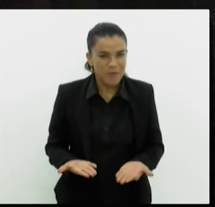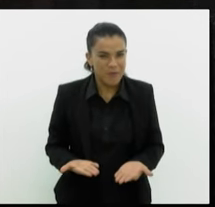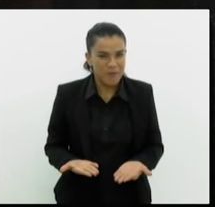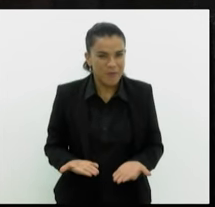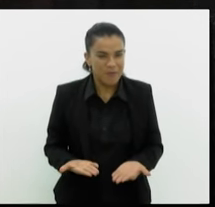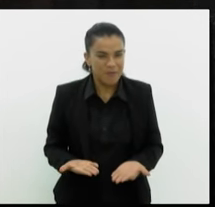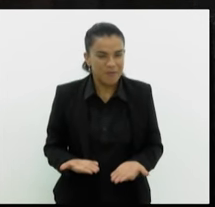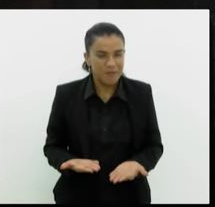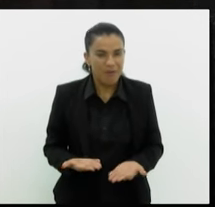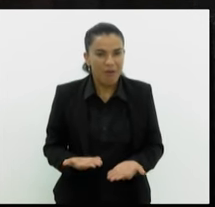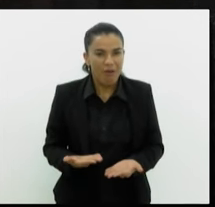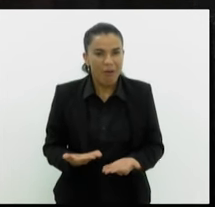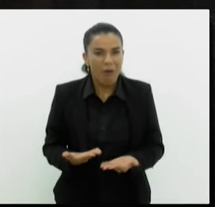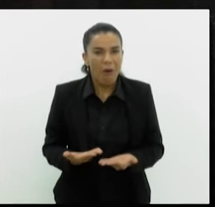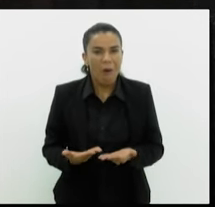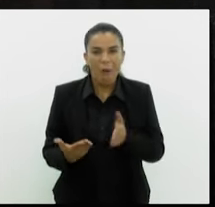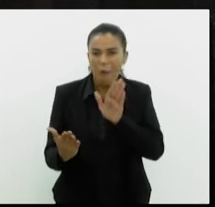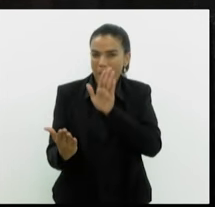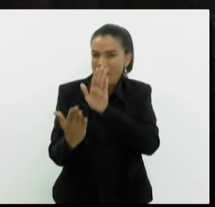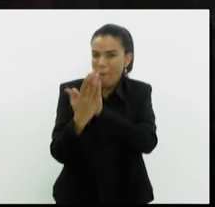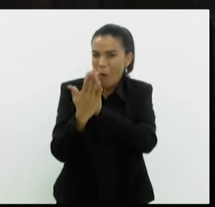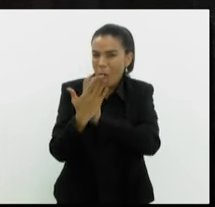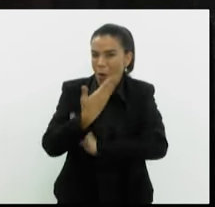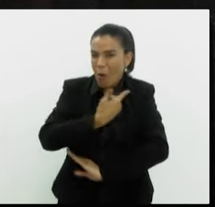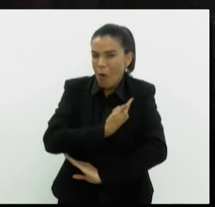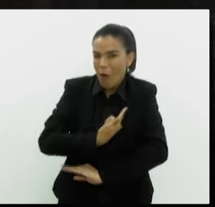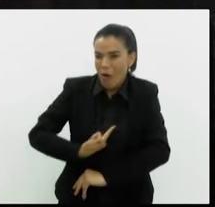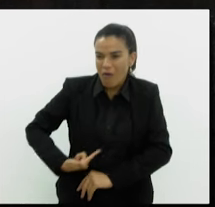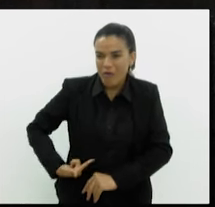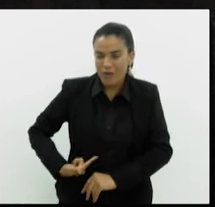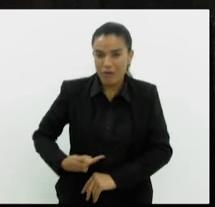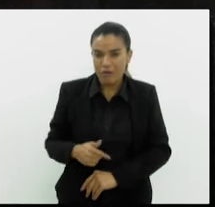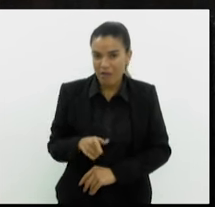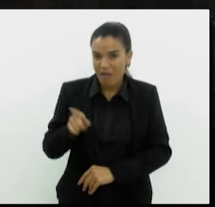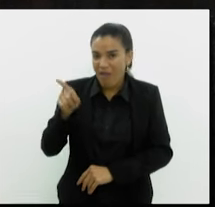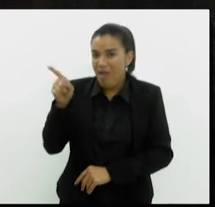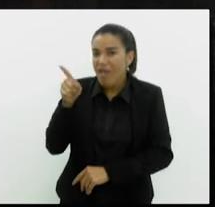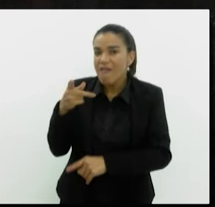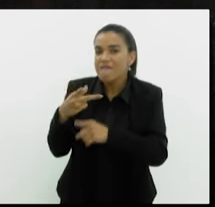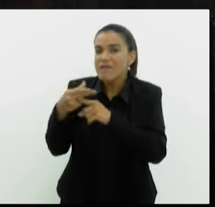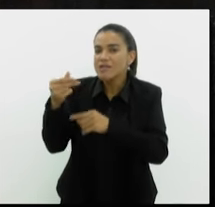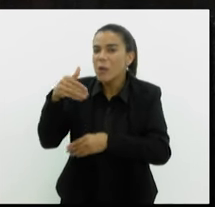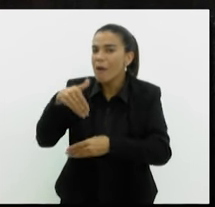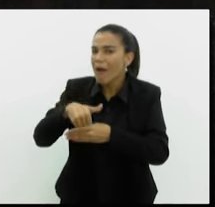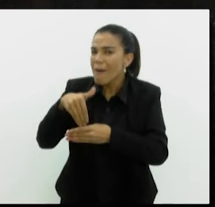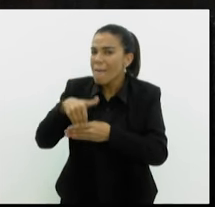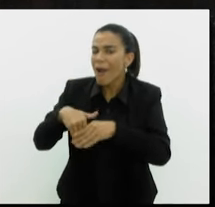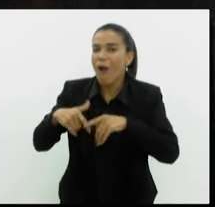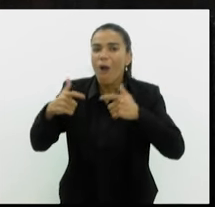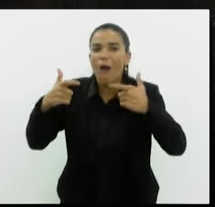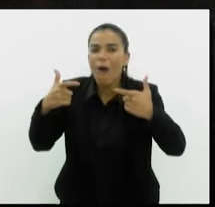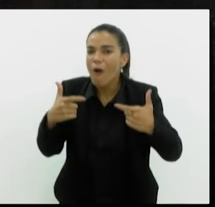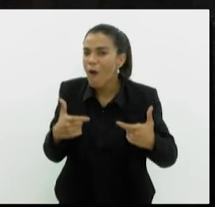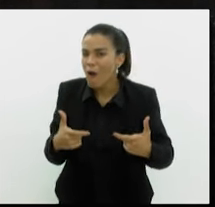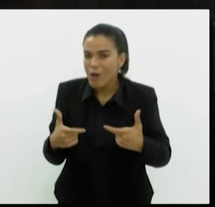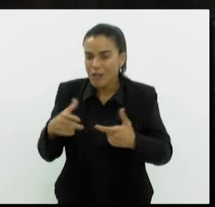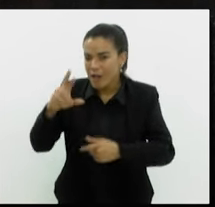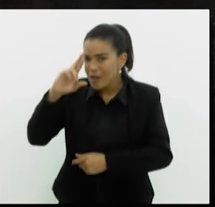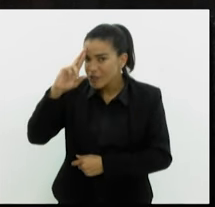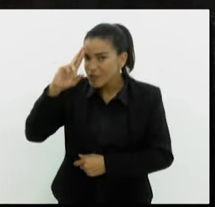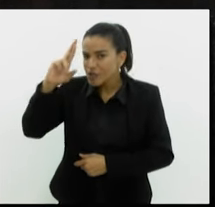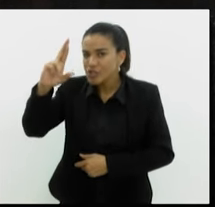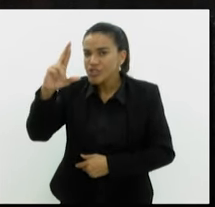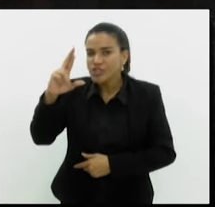o governador? Secretário do Tesouro foi eleito por quem? É chefe de que poder?